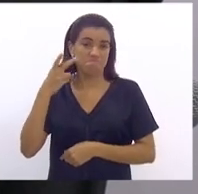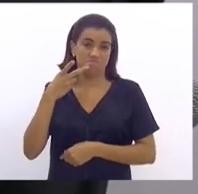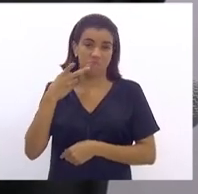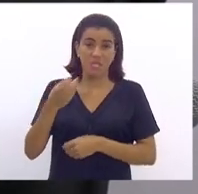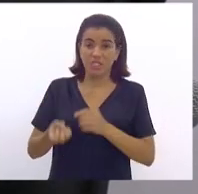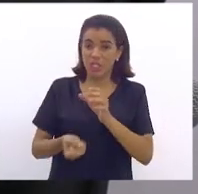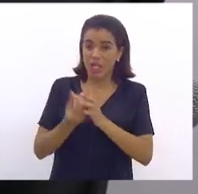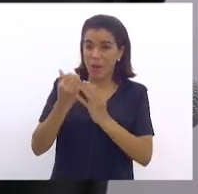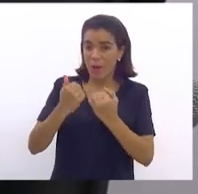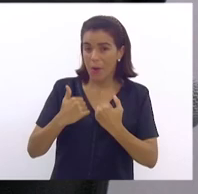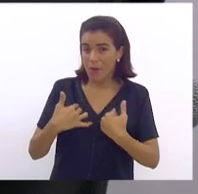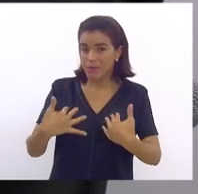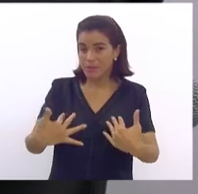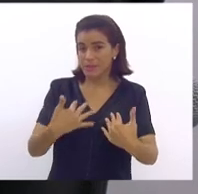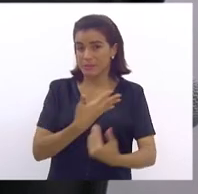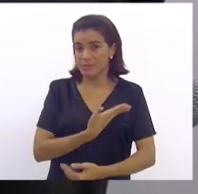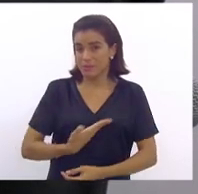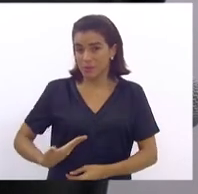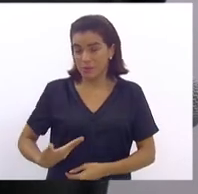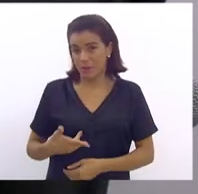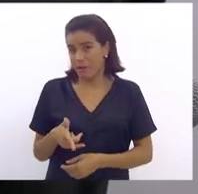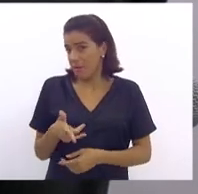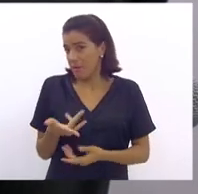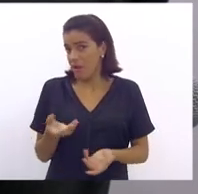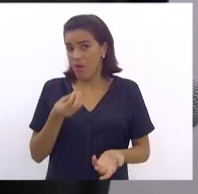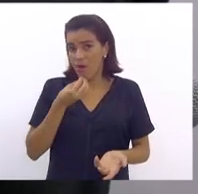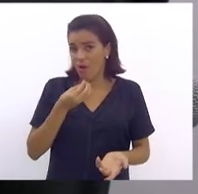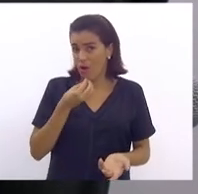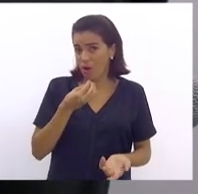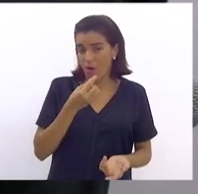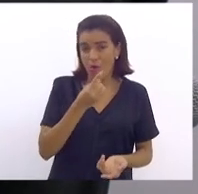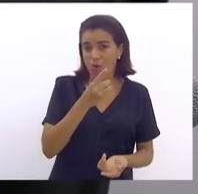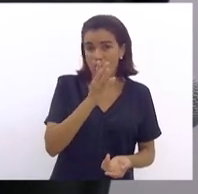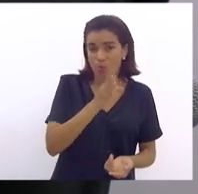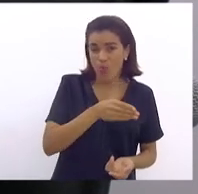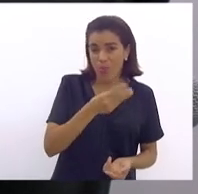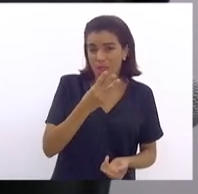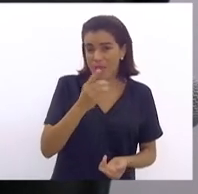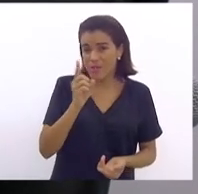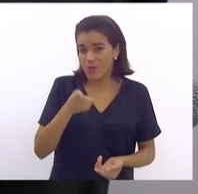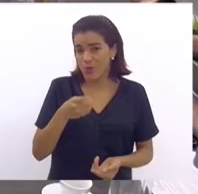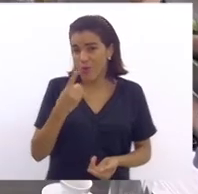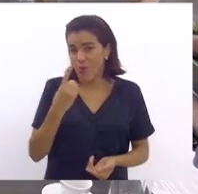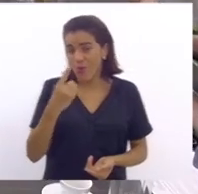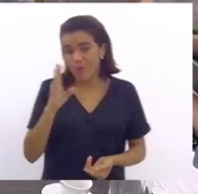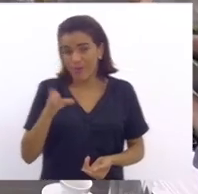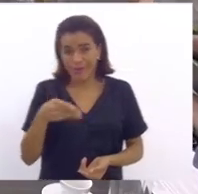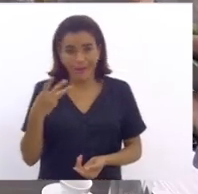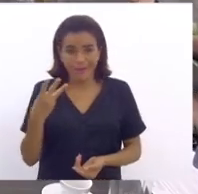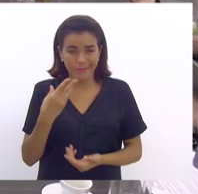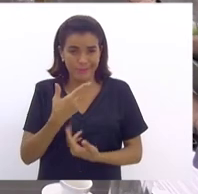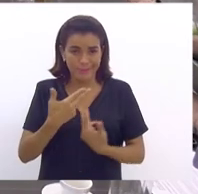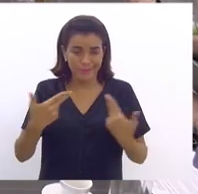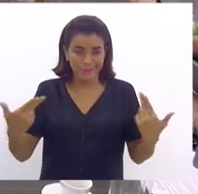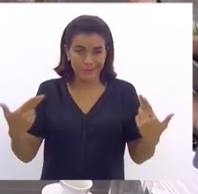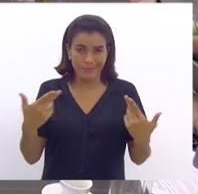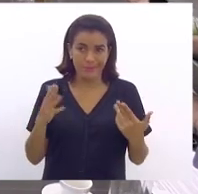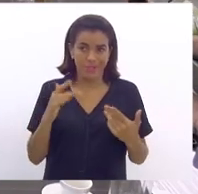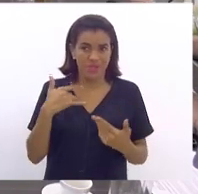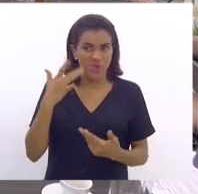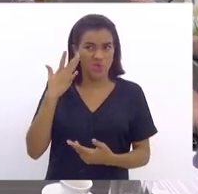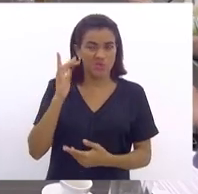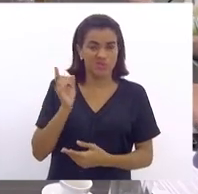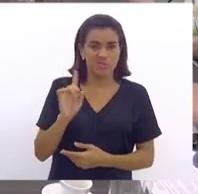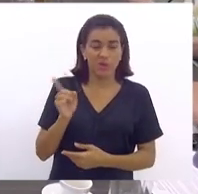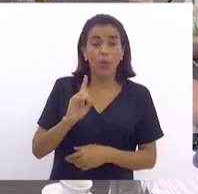audiências públicas. Que é o critério atual da UERJ, um terço, um terço, um terço. Não é? Mas fazer aqui a... Deputada Verônica. É dos